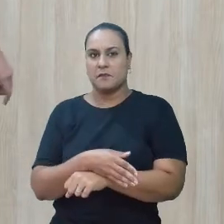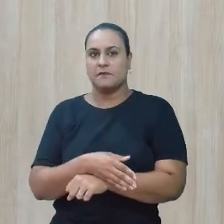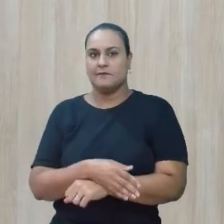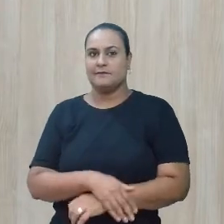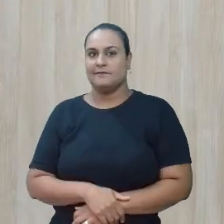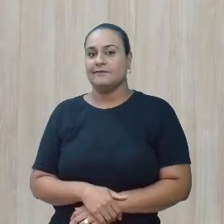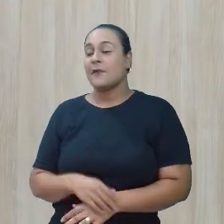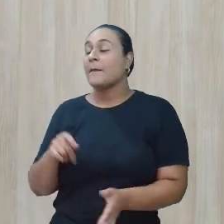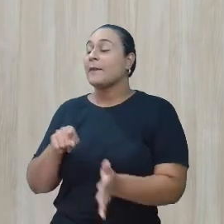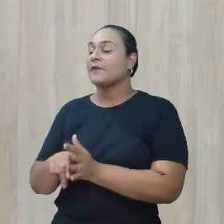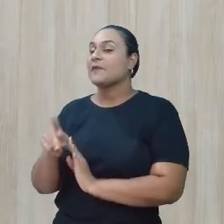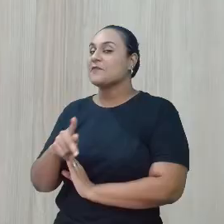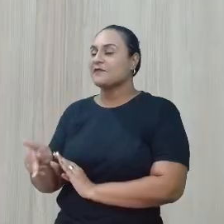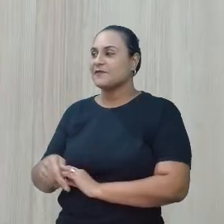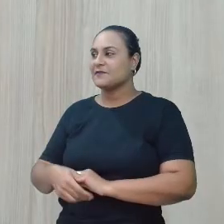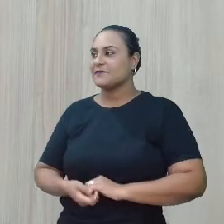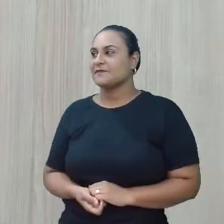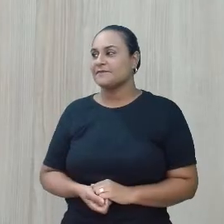Vamos falar com a professora Adriana.